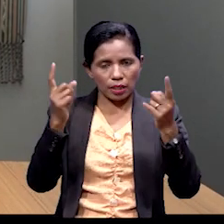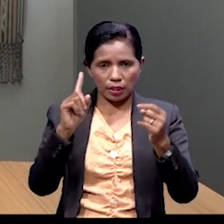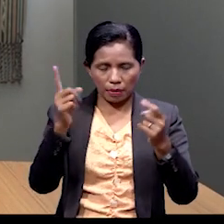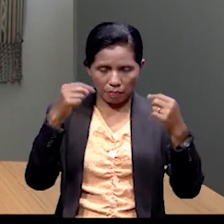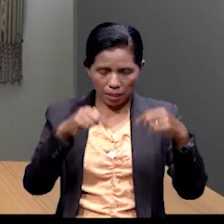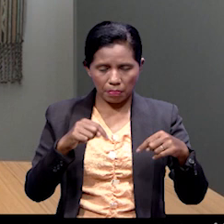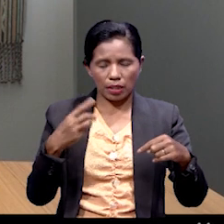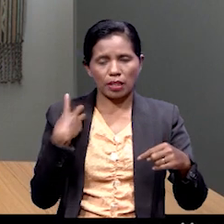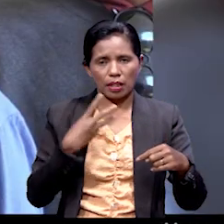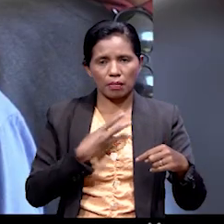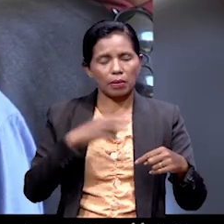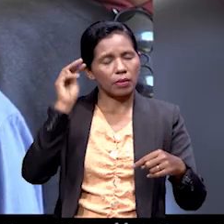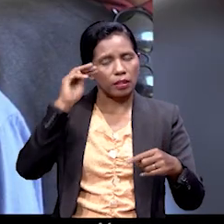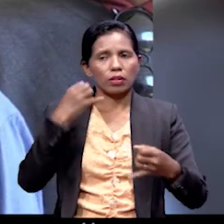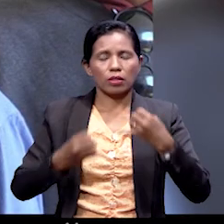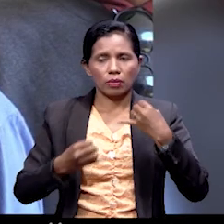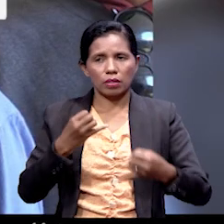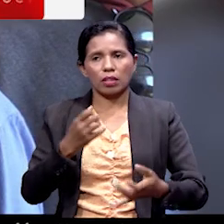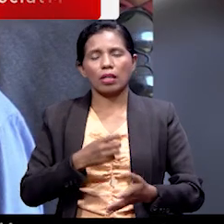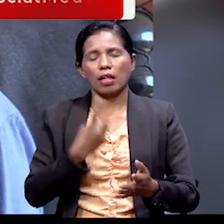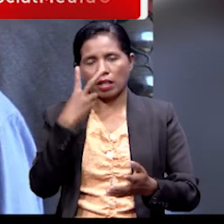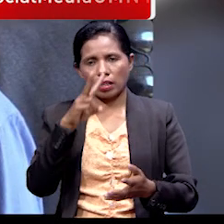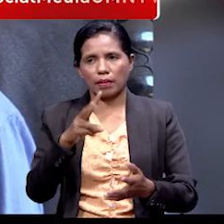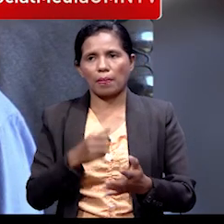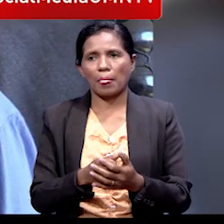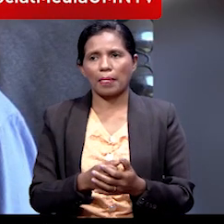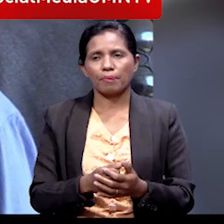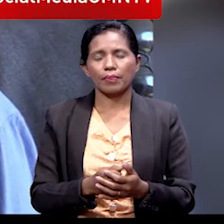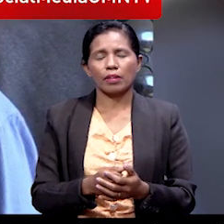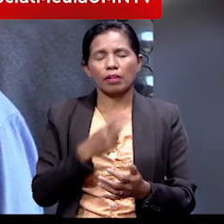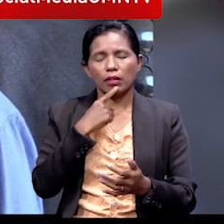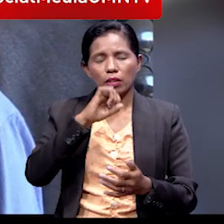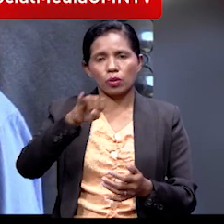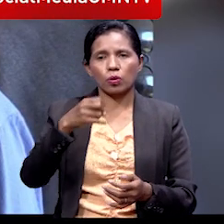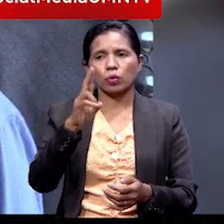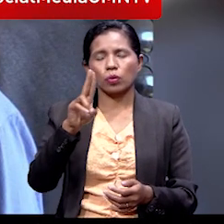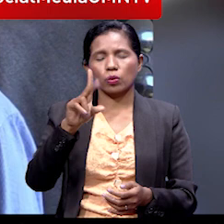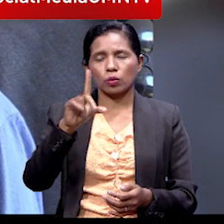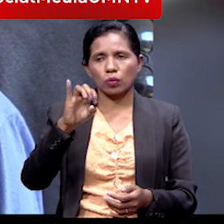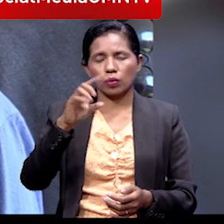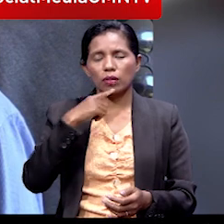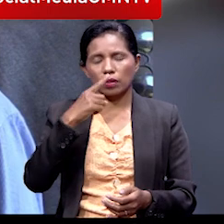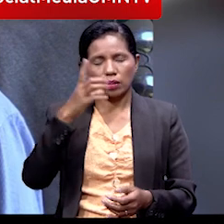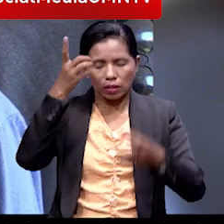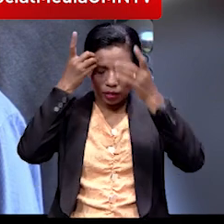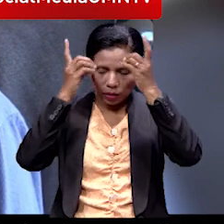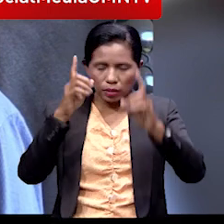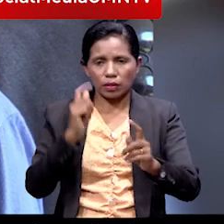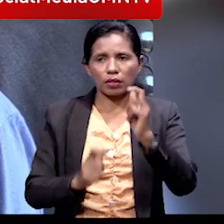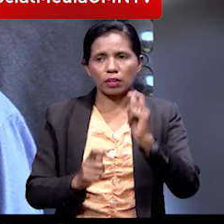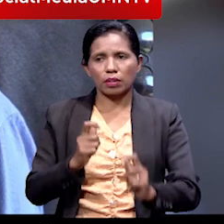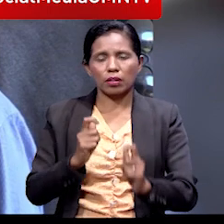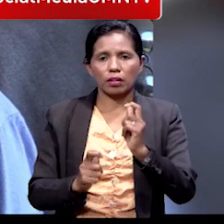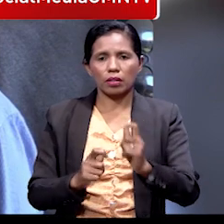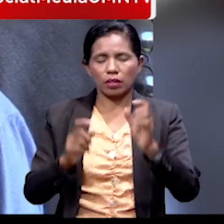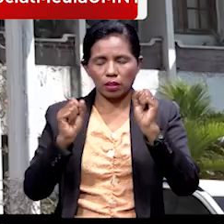de Ministério Público. Advogado privado Júlio da Silva Bajemeni via telefone explica decisão tribunalian decidi ona